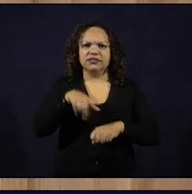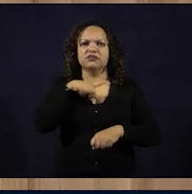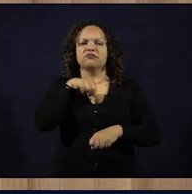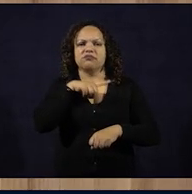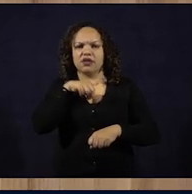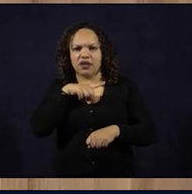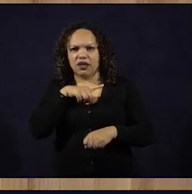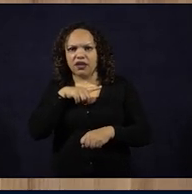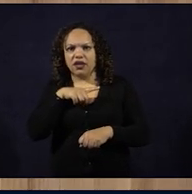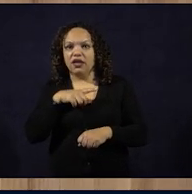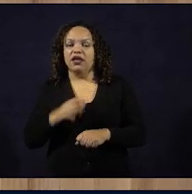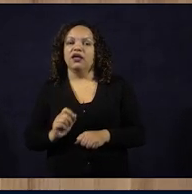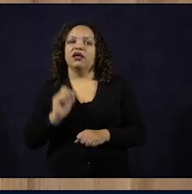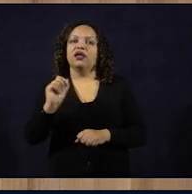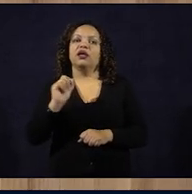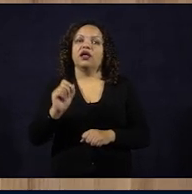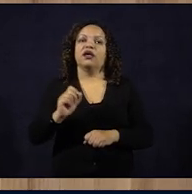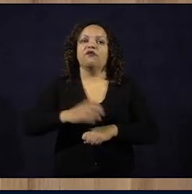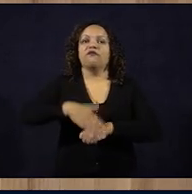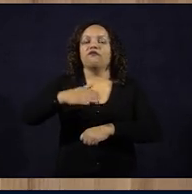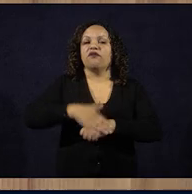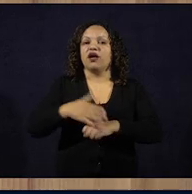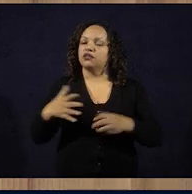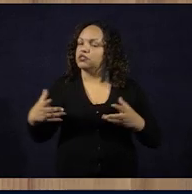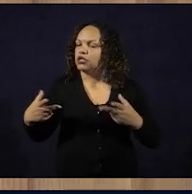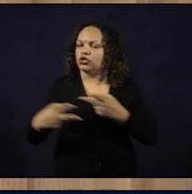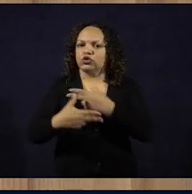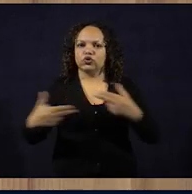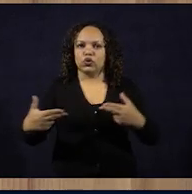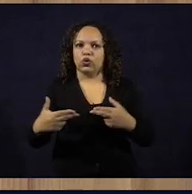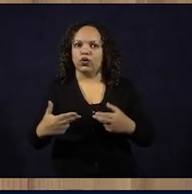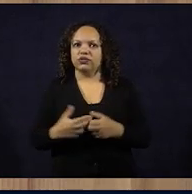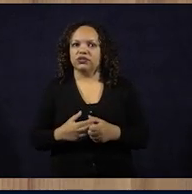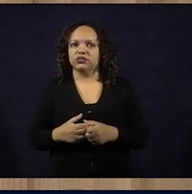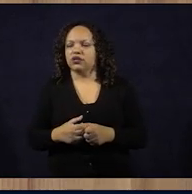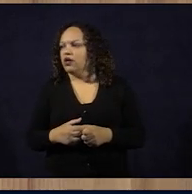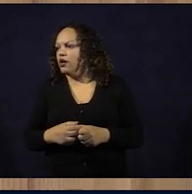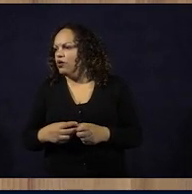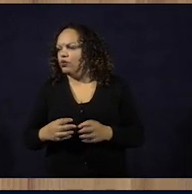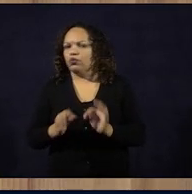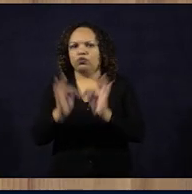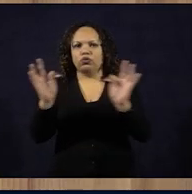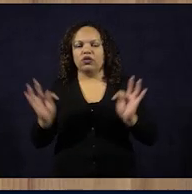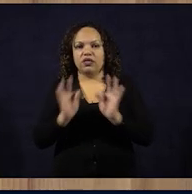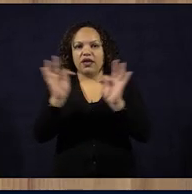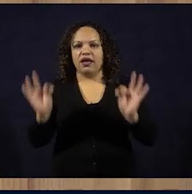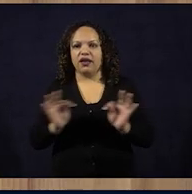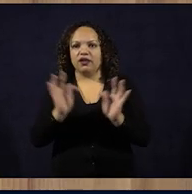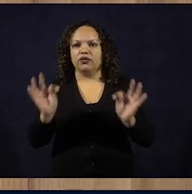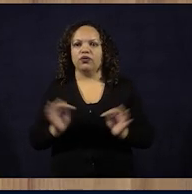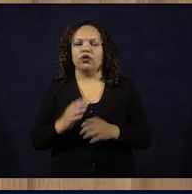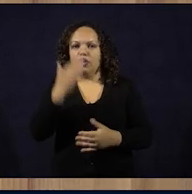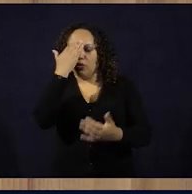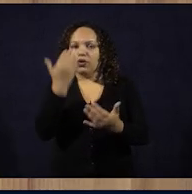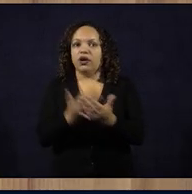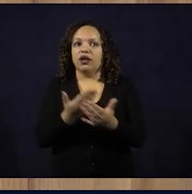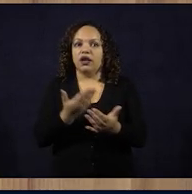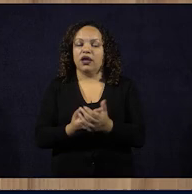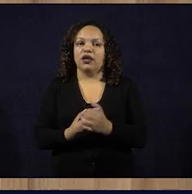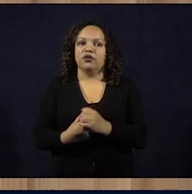técnico o técnico é operador da rede privativa da Lufthansa então acredito que a gente vai conseguir